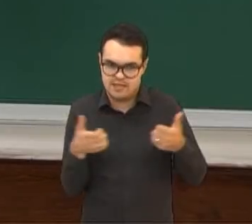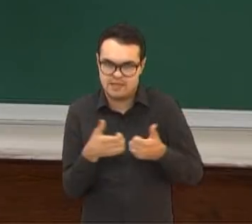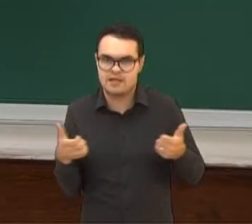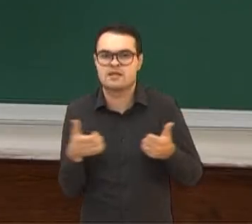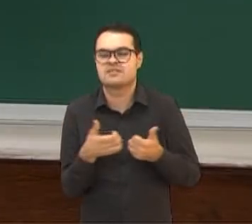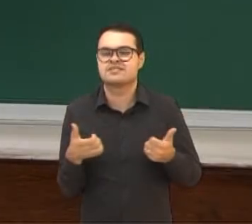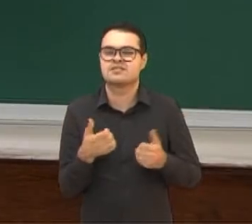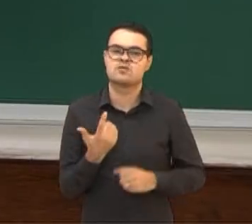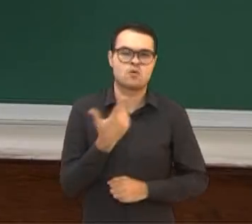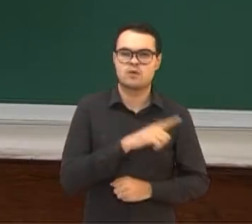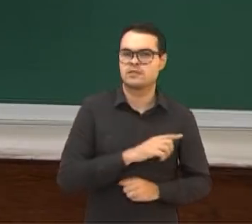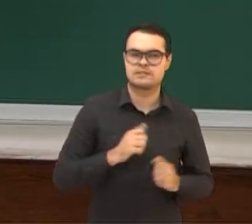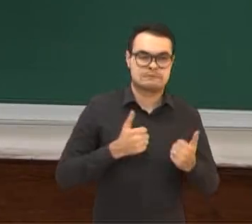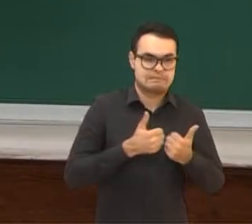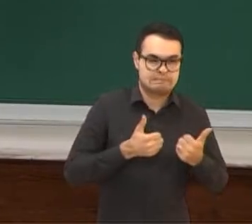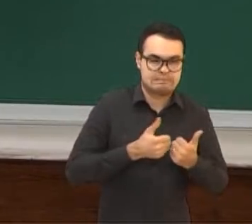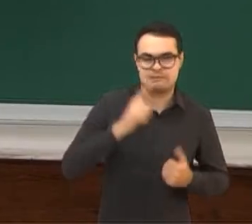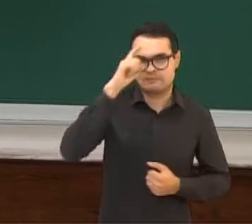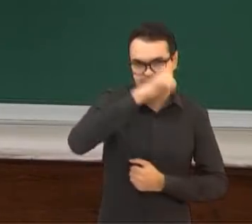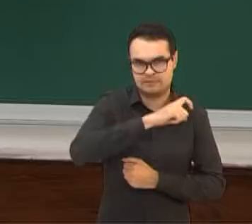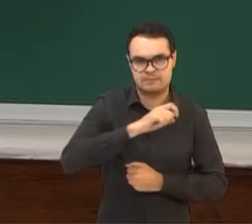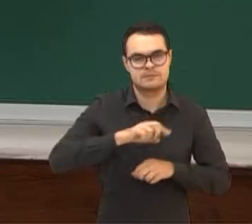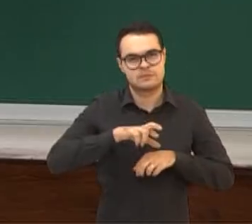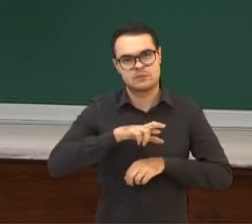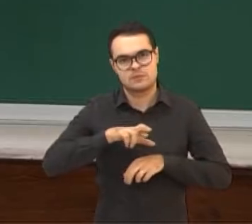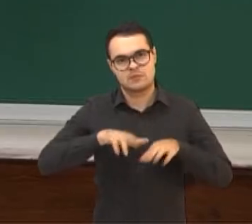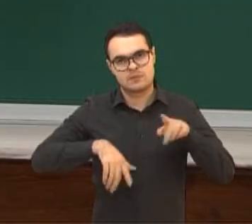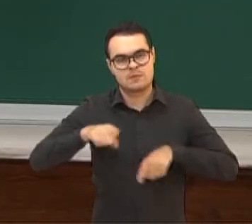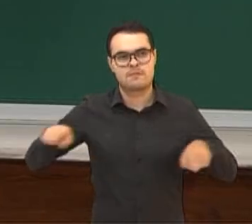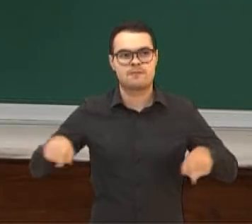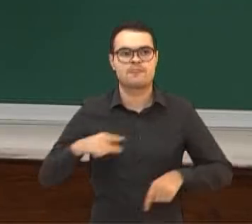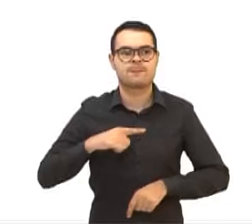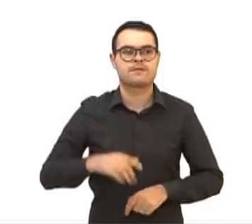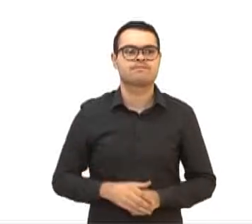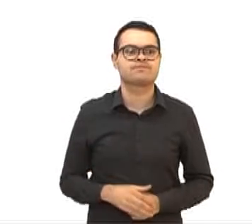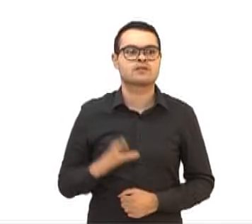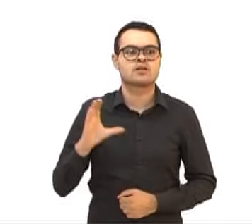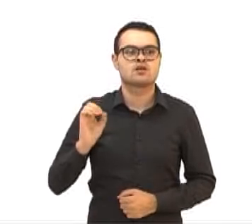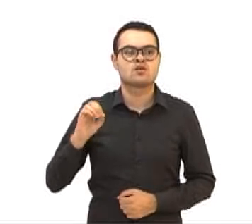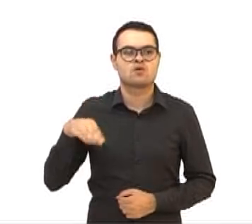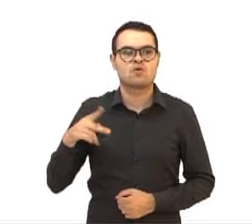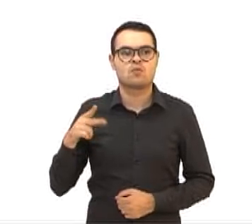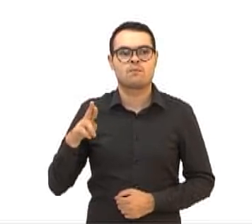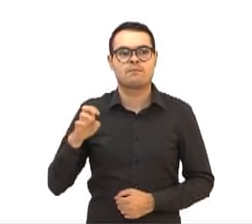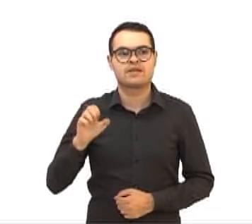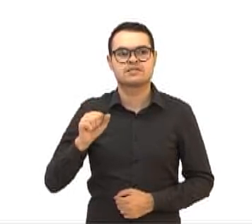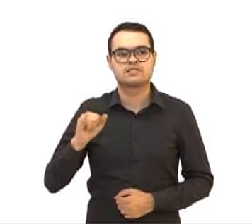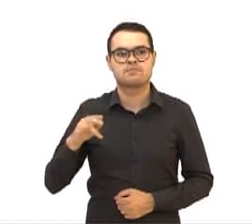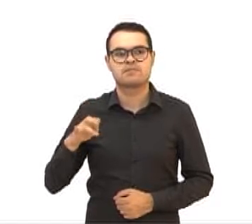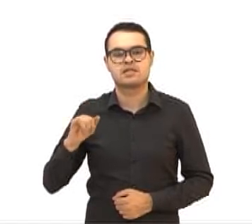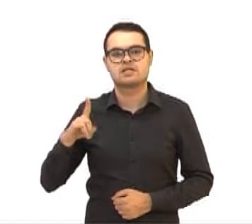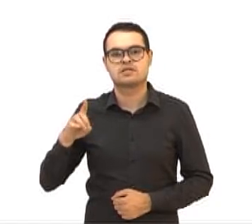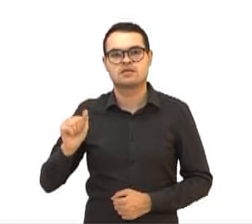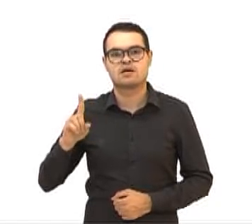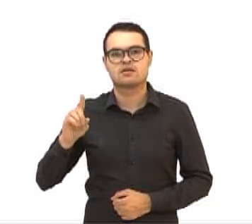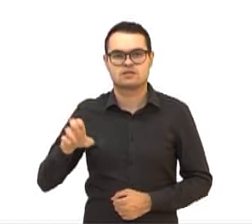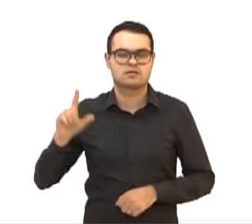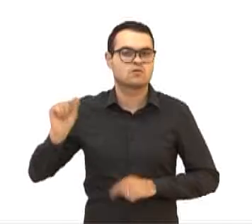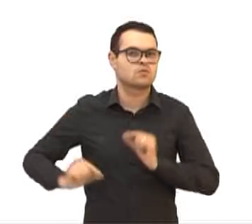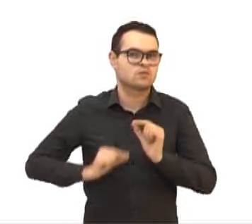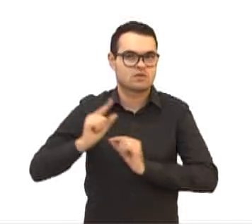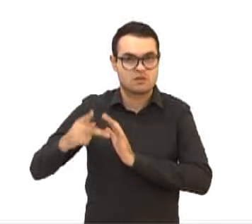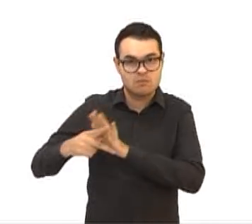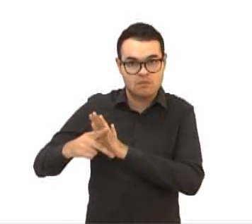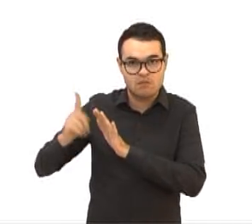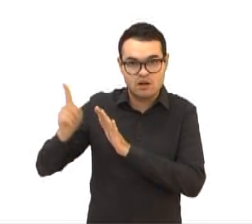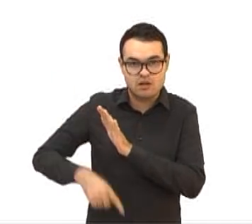facilidade de esticar e comprimir do que outras. E a compressibilidade, ao aplicarmos uma força que exerce